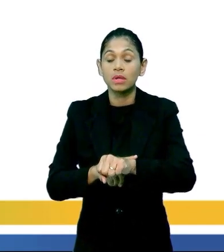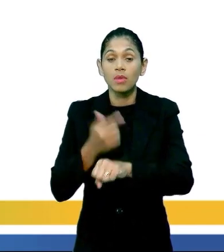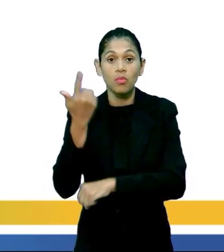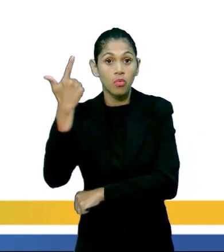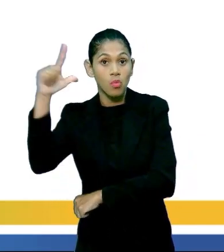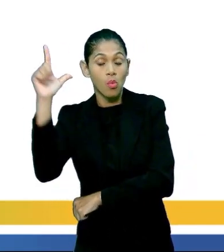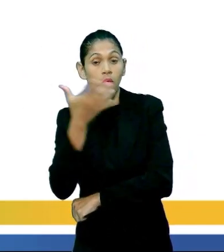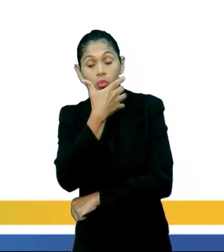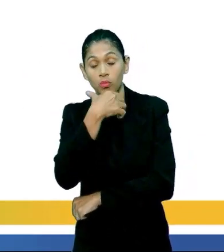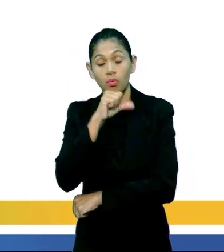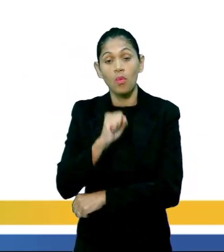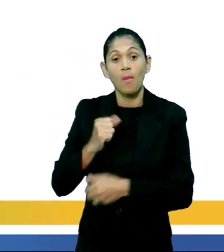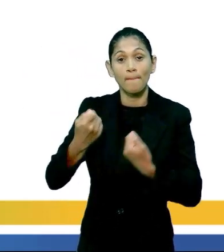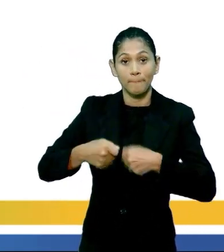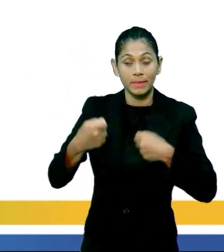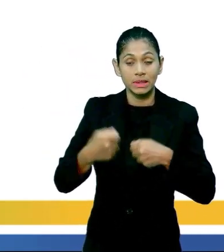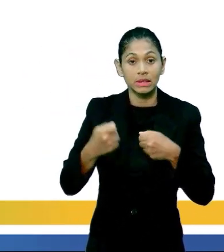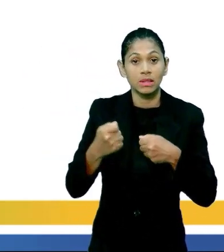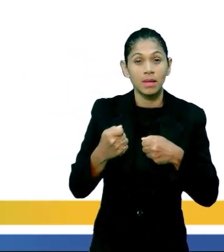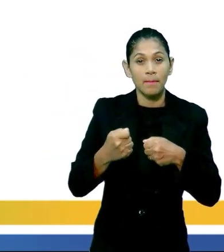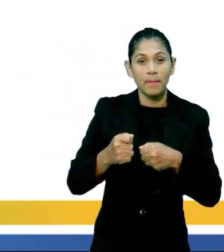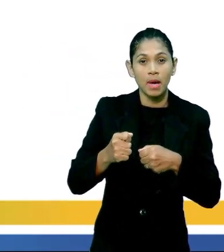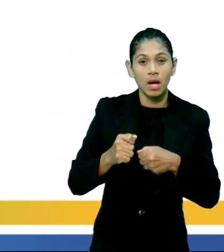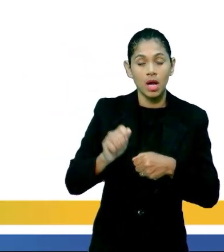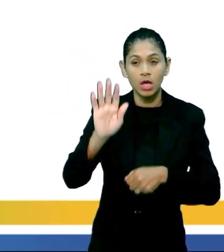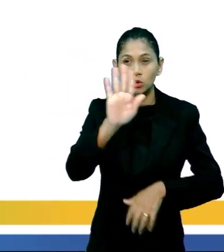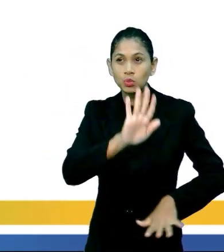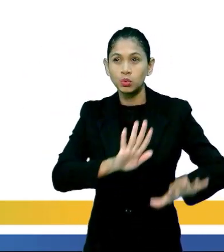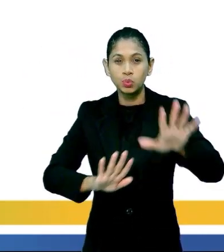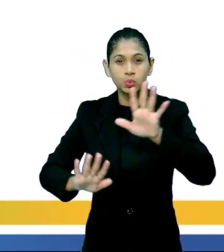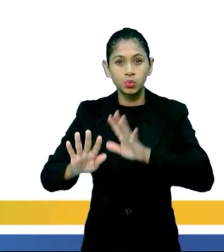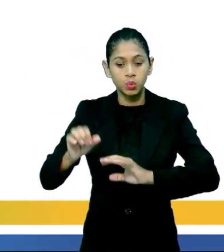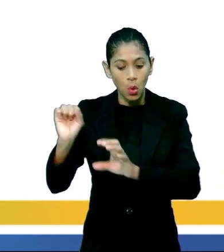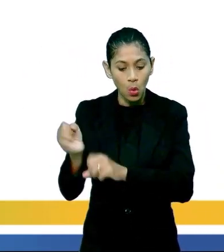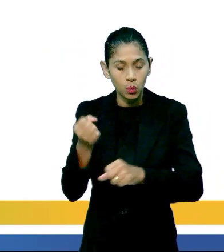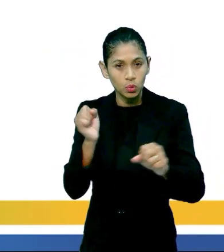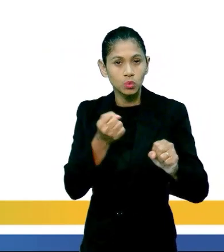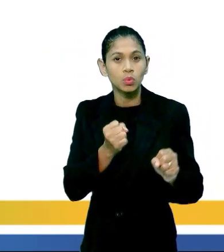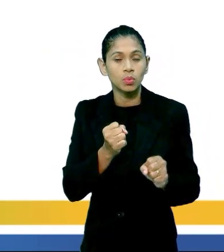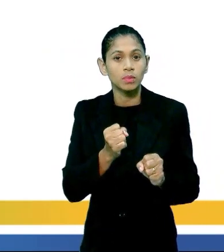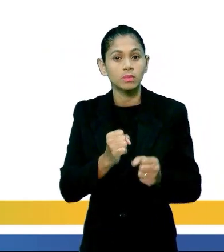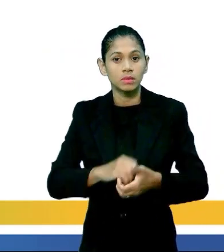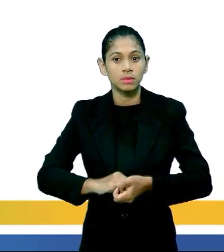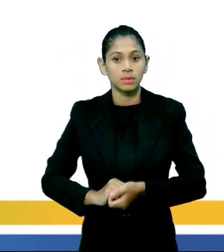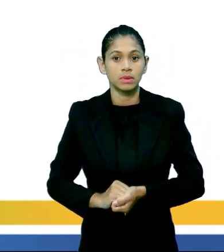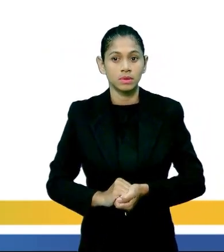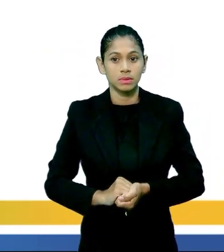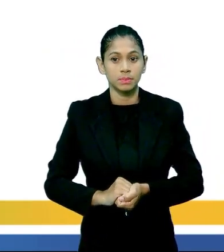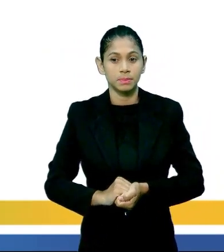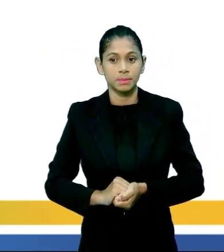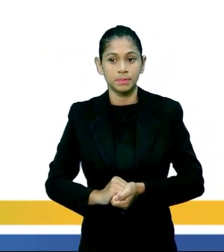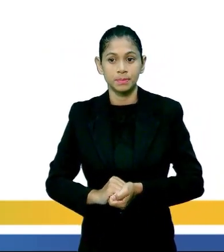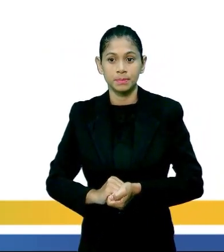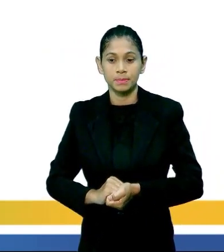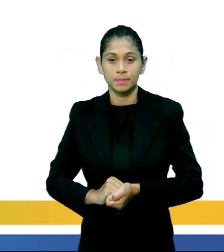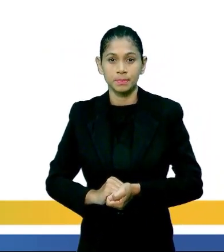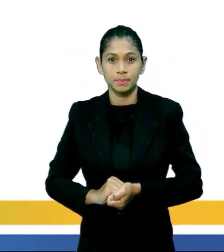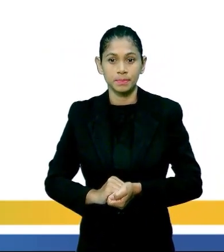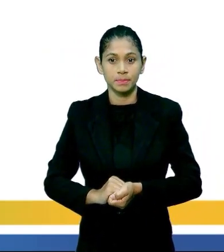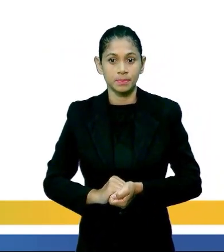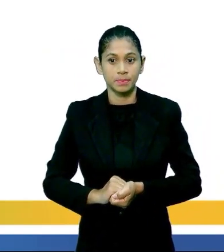das paredes de outro recinto, também em formato cúbico, cujo volume é 8 vezes o valor